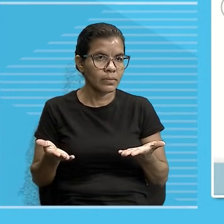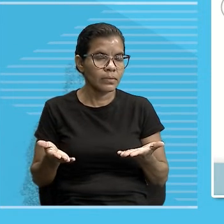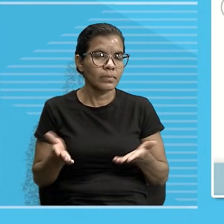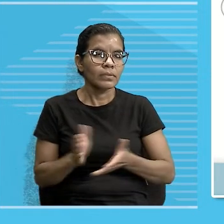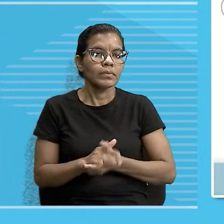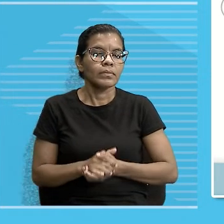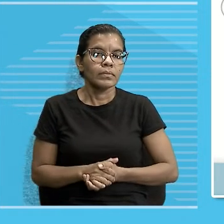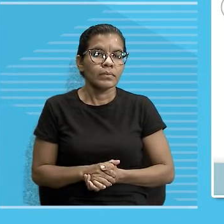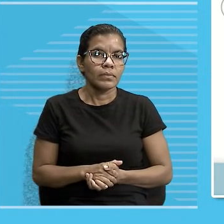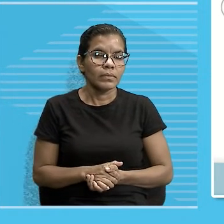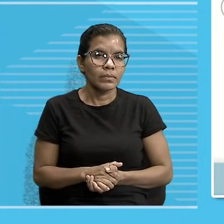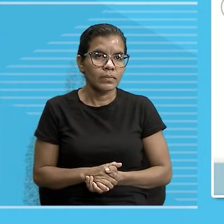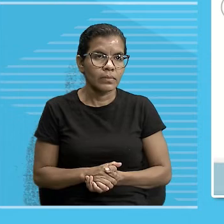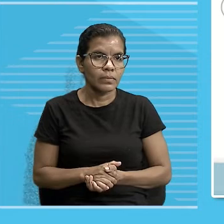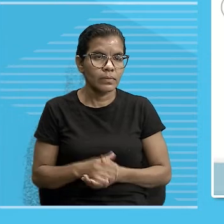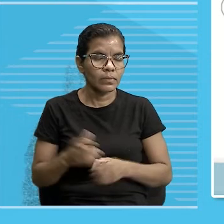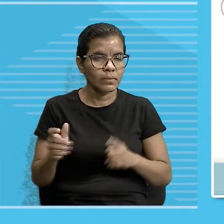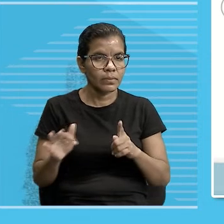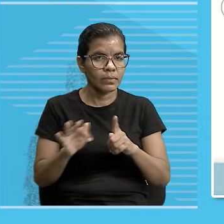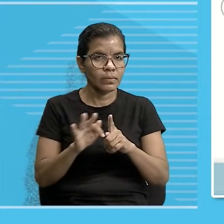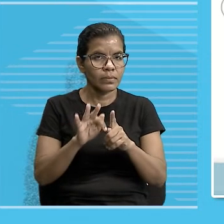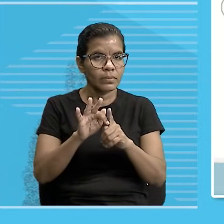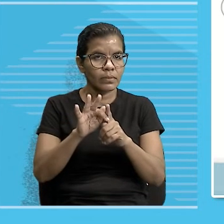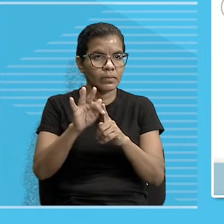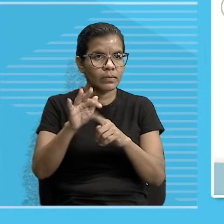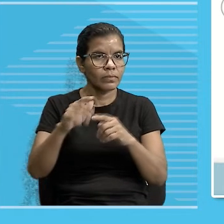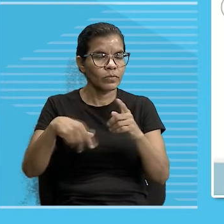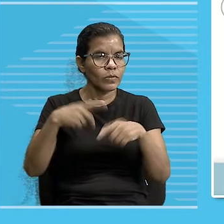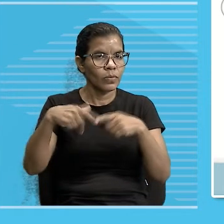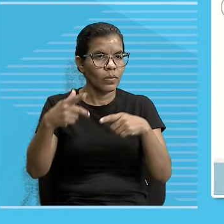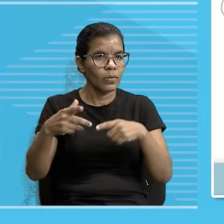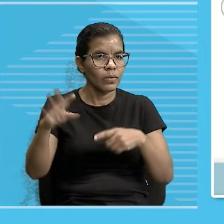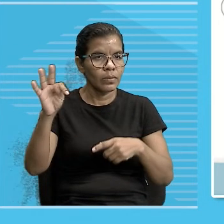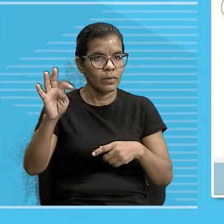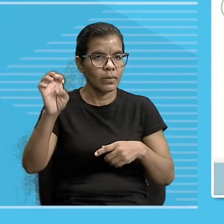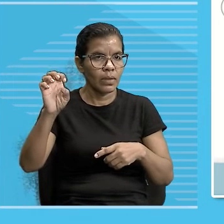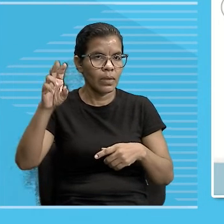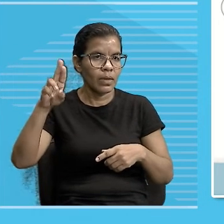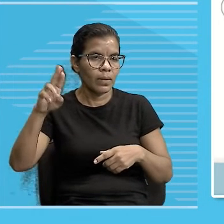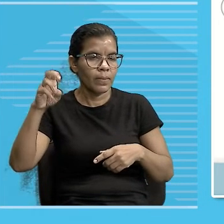qual é a temperatura no outro termômetro.